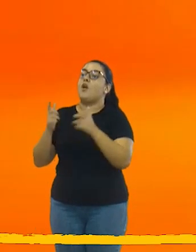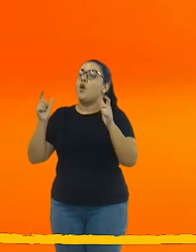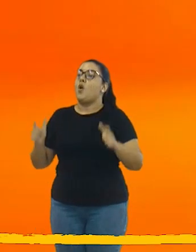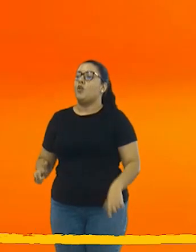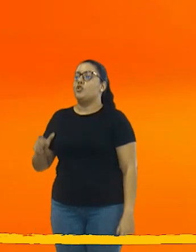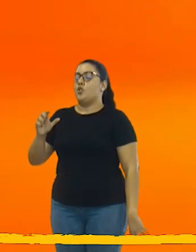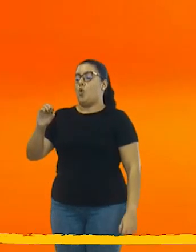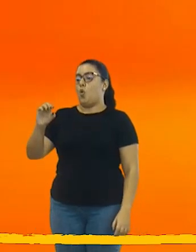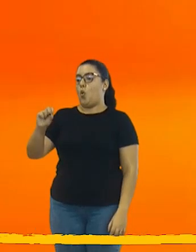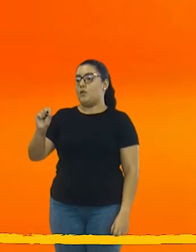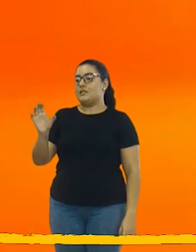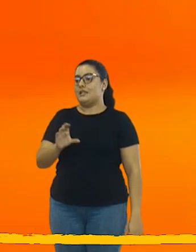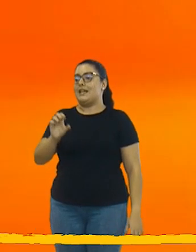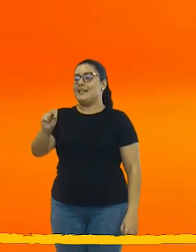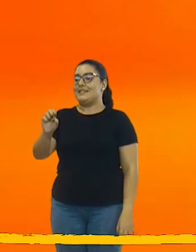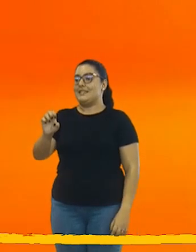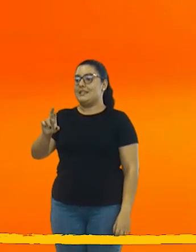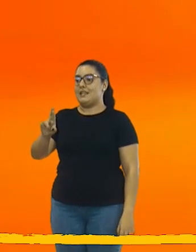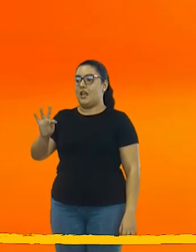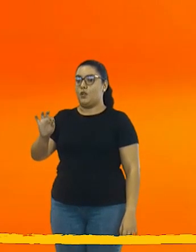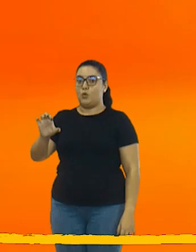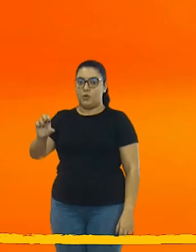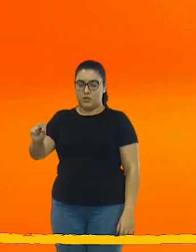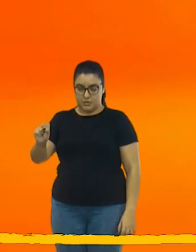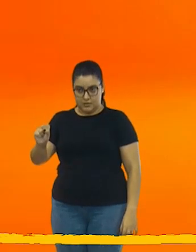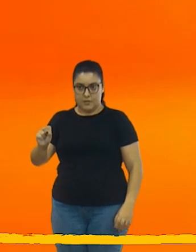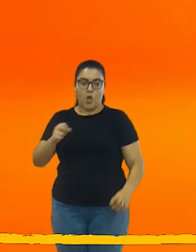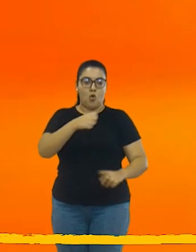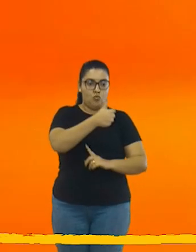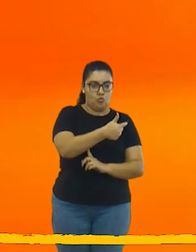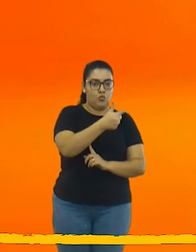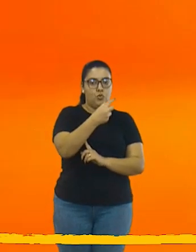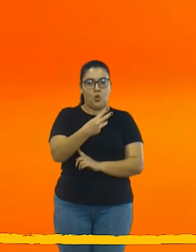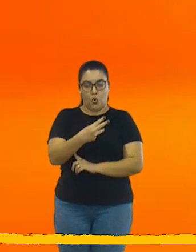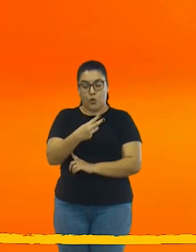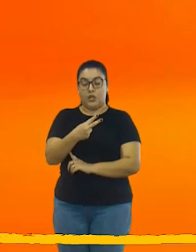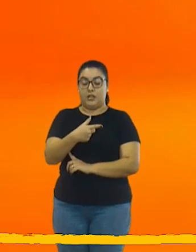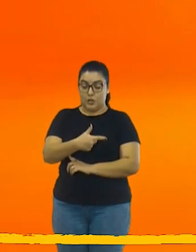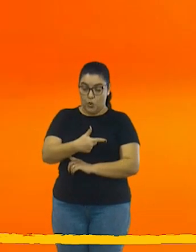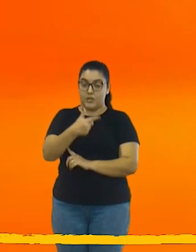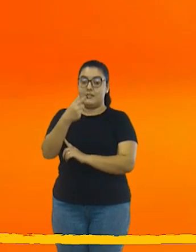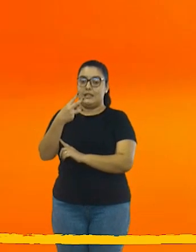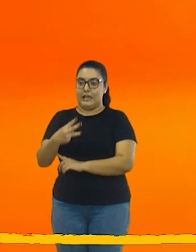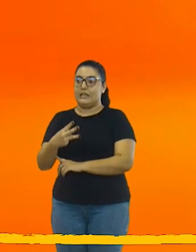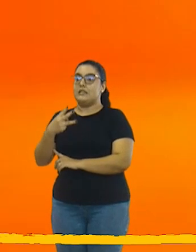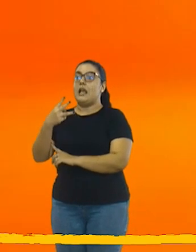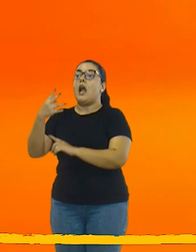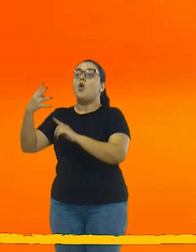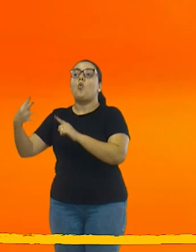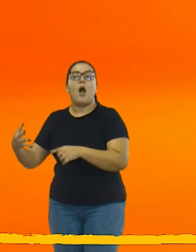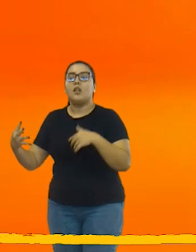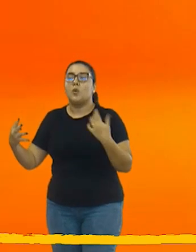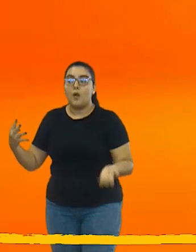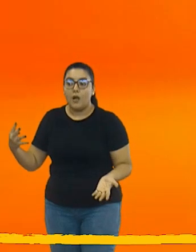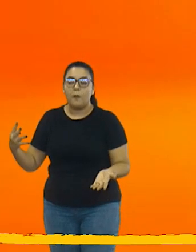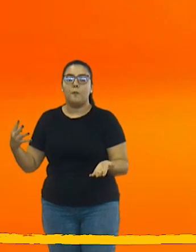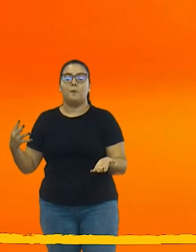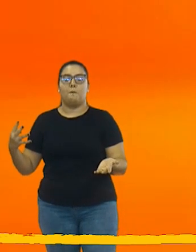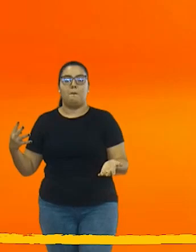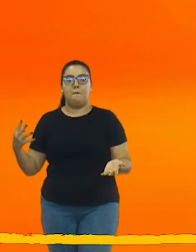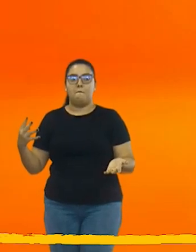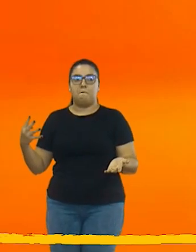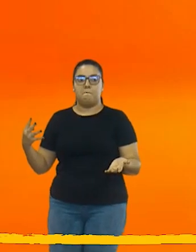terceiro momento. Mas faltam dois. Qual é o quarto momento do regionalismo na literatura